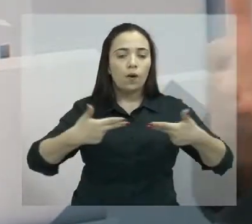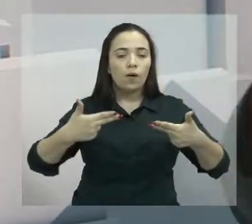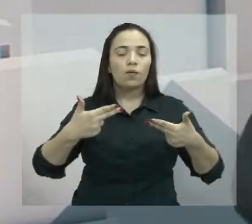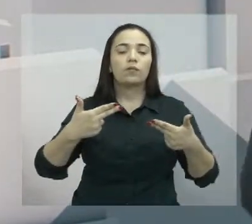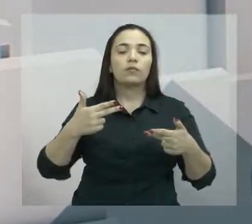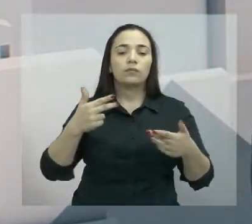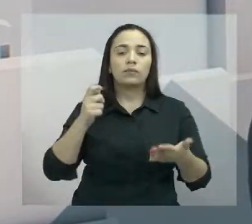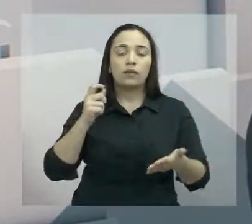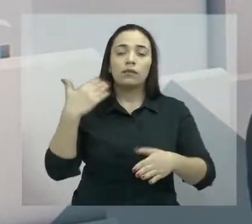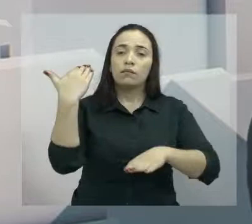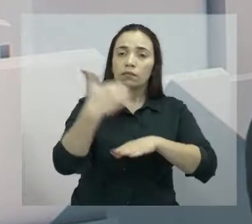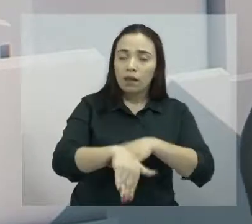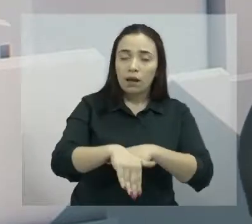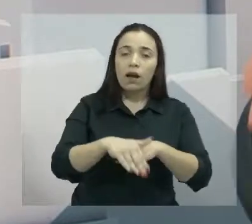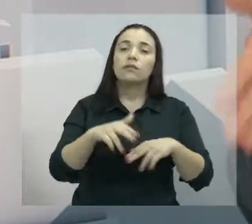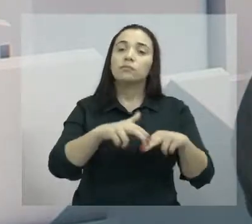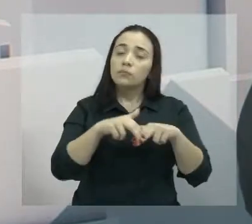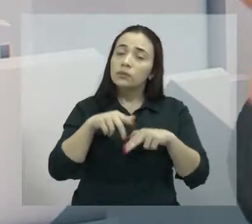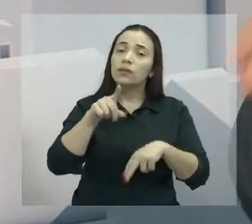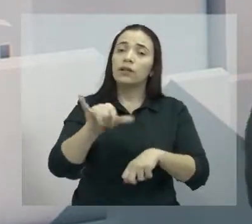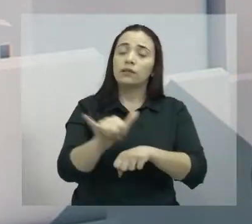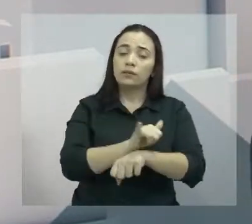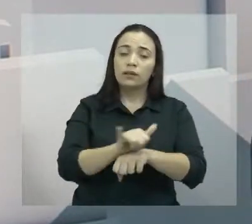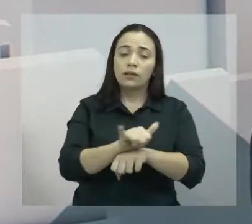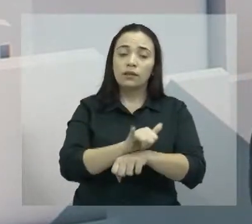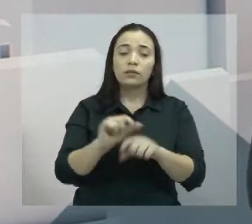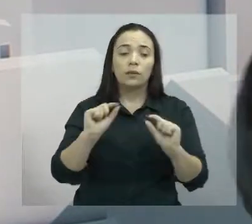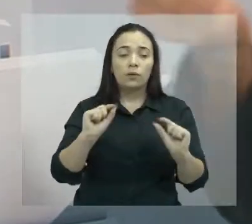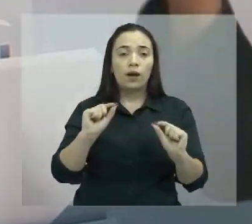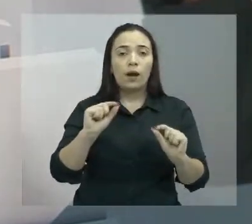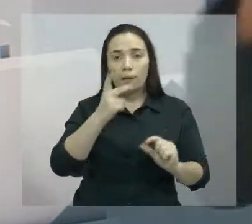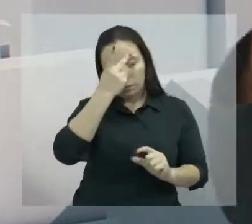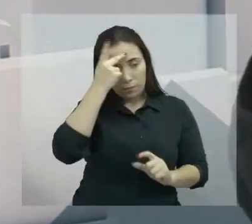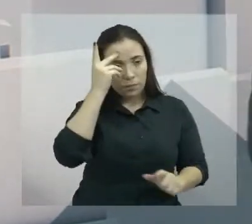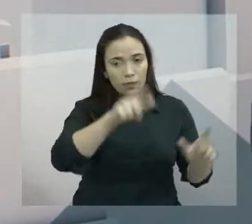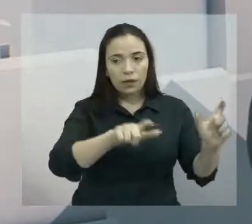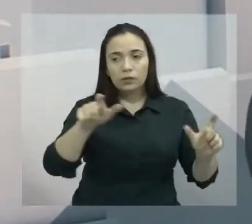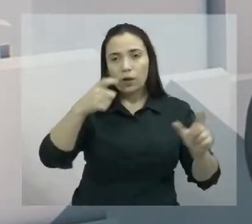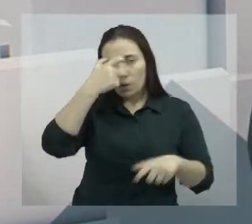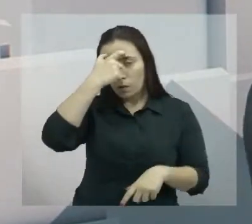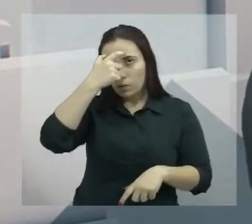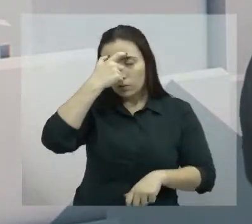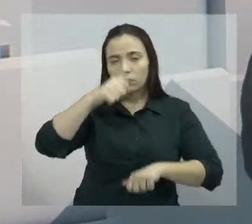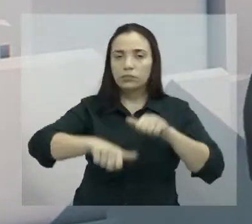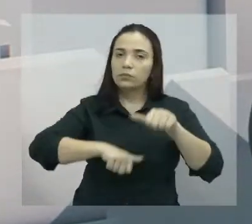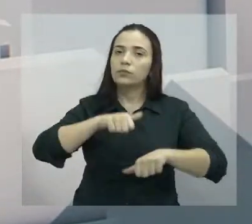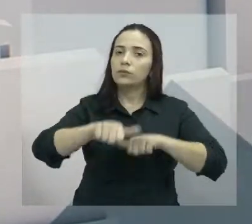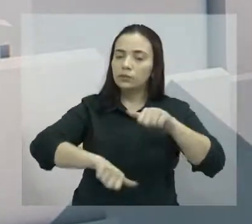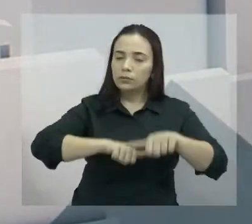também táxi, quer dizer, então são alternativas de mudança de comportamento da sociedade, porque